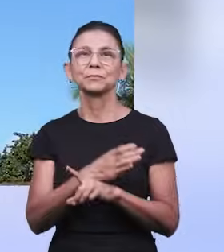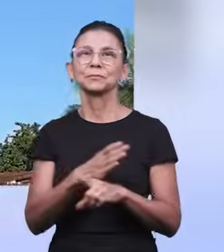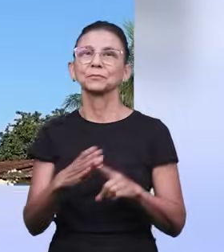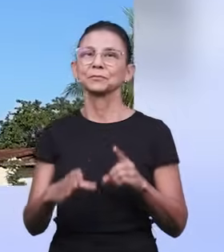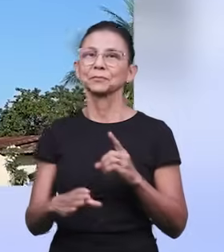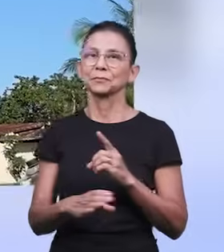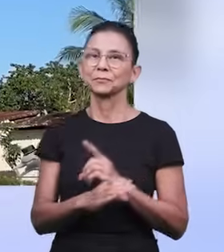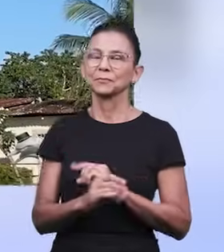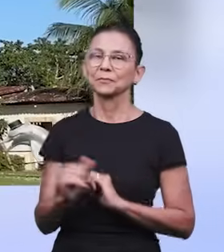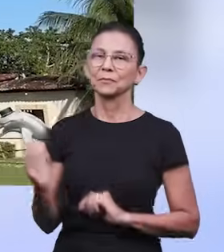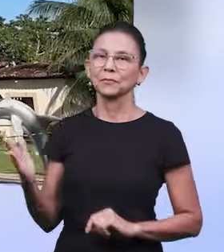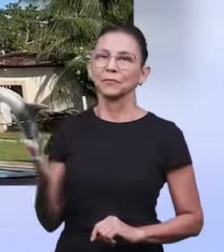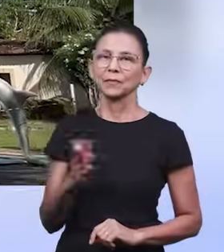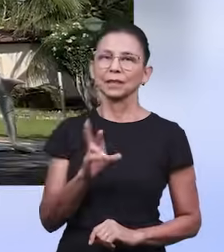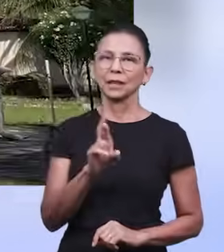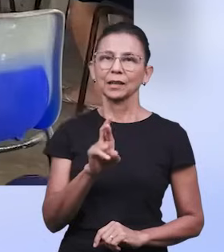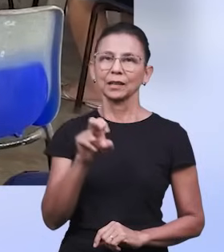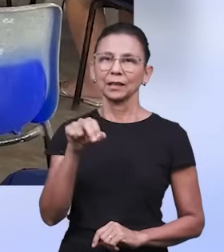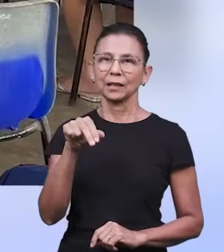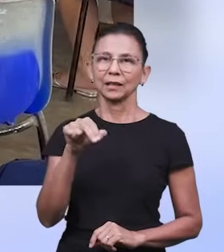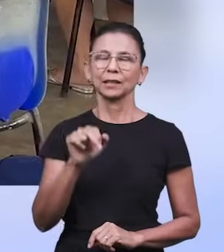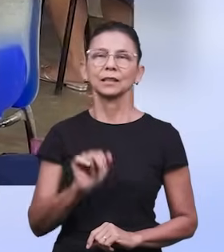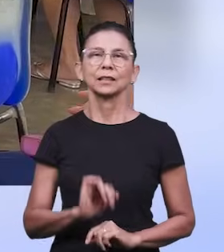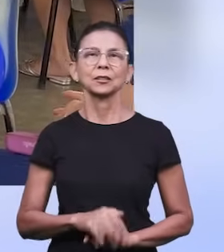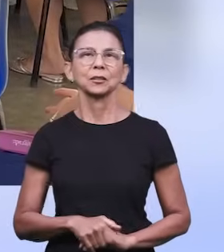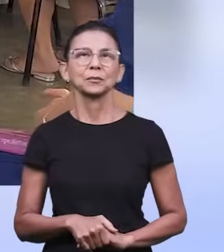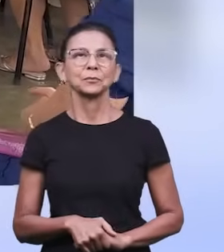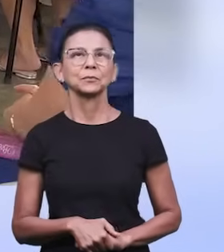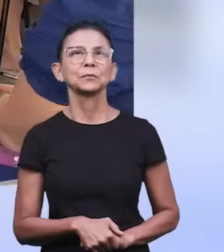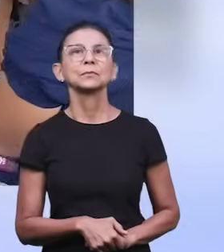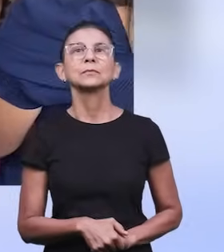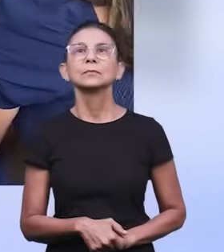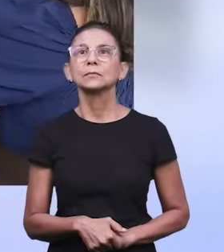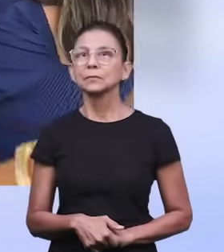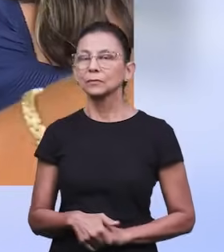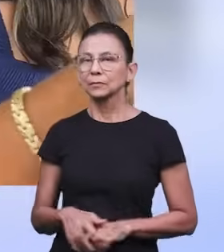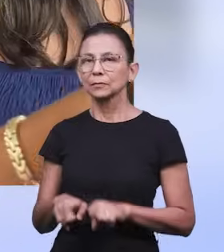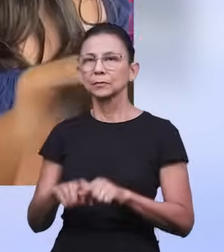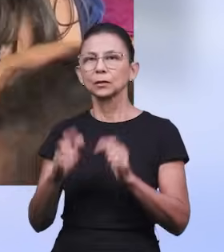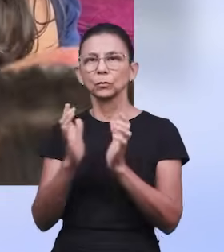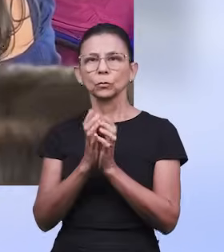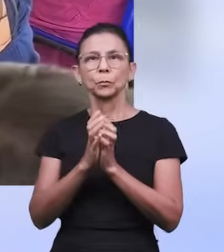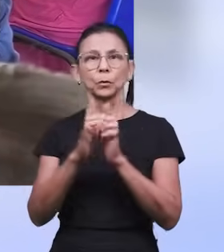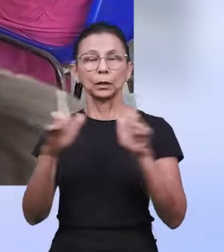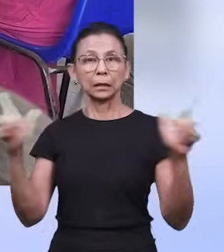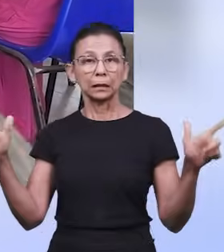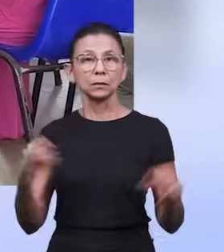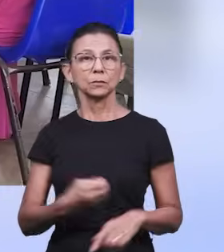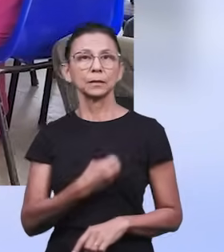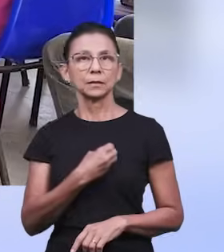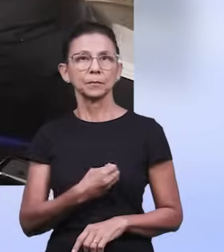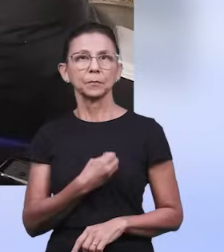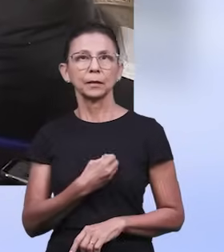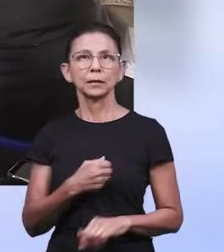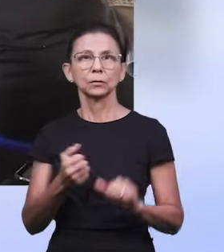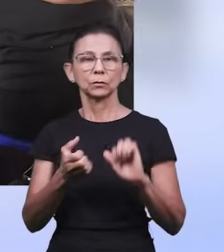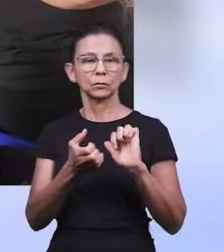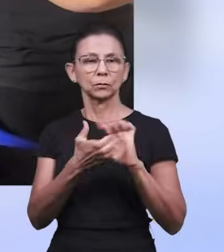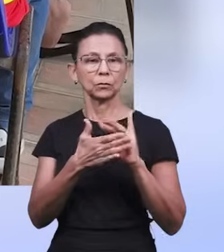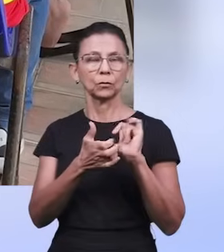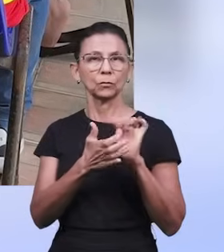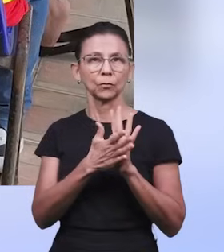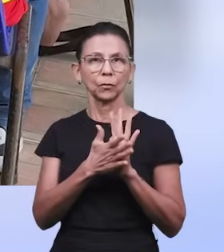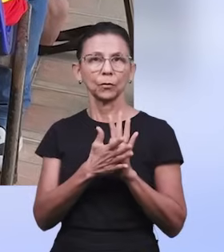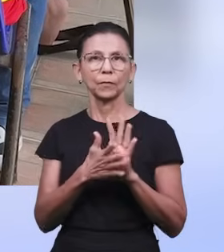Descemos agora para o Rio Grande do Norte, onde mais de 200 irmãos participaram do seminário para grupos de louvor, onde também ocorreu o